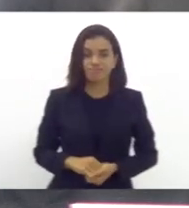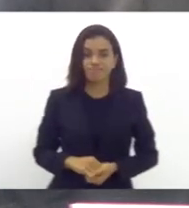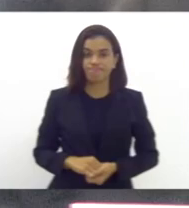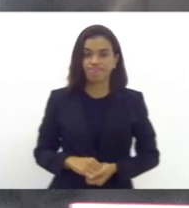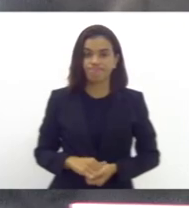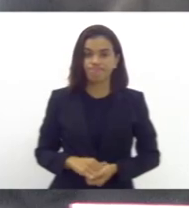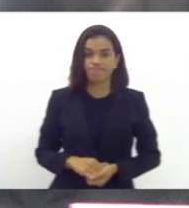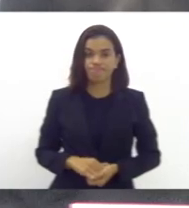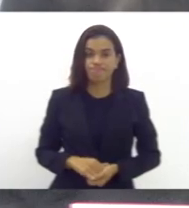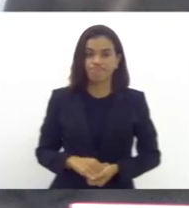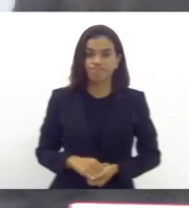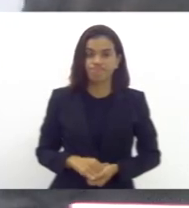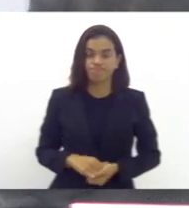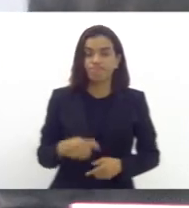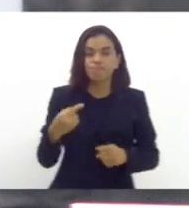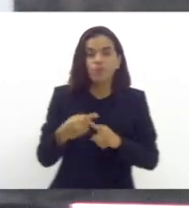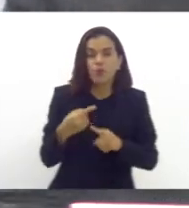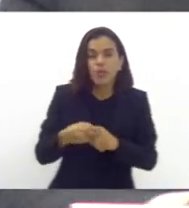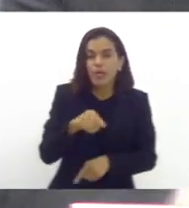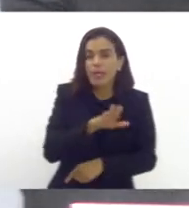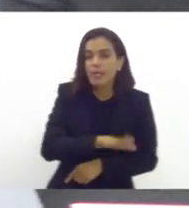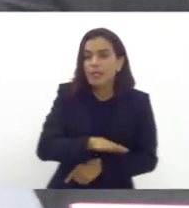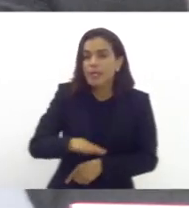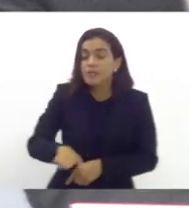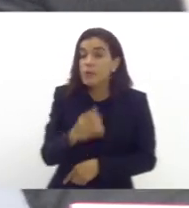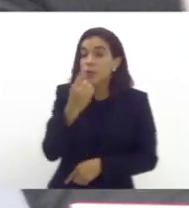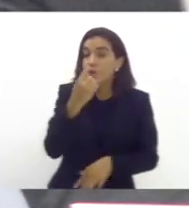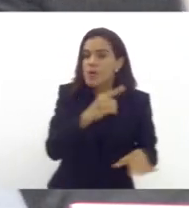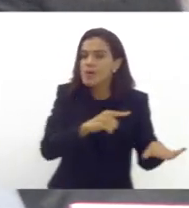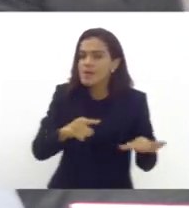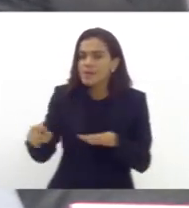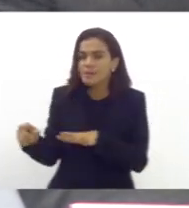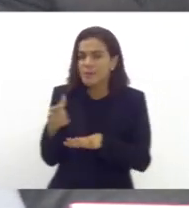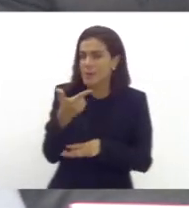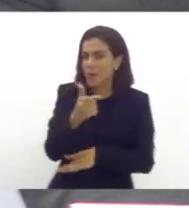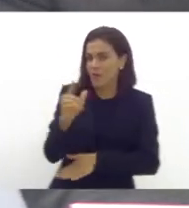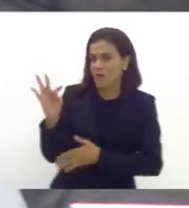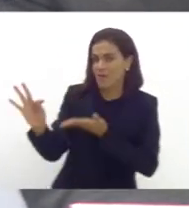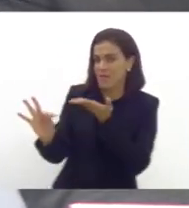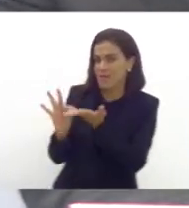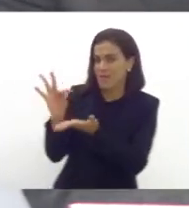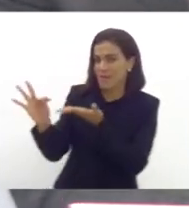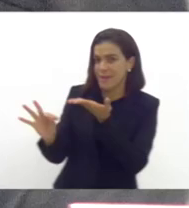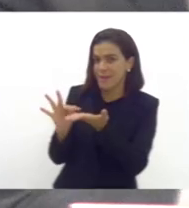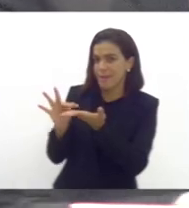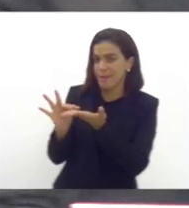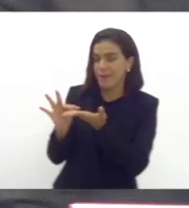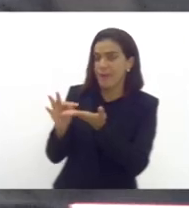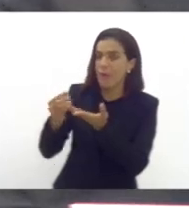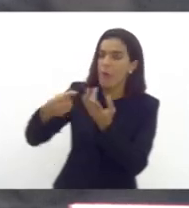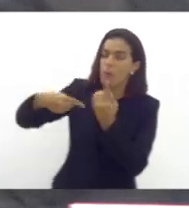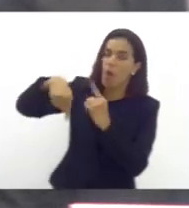viram porque crianças ficaram uma semana sem terapia e volta tudo de